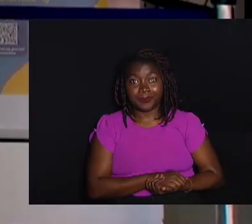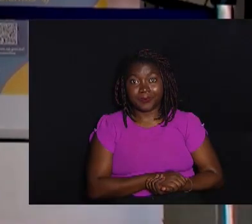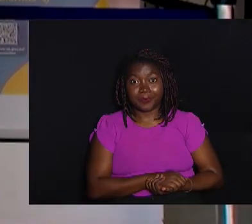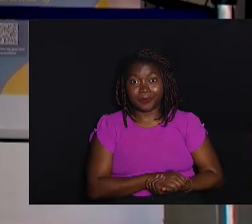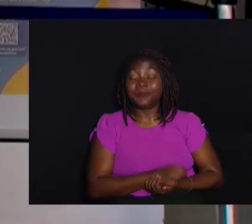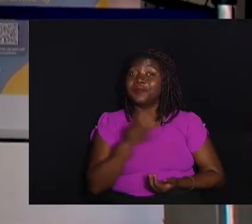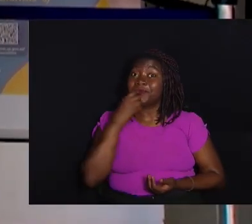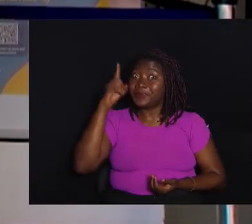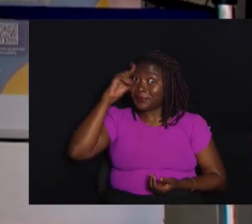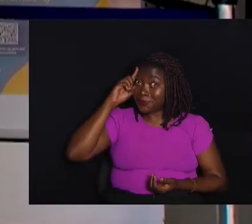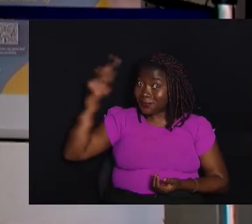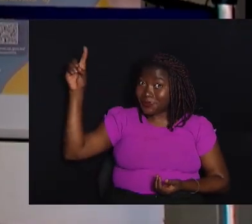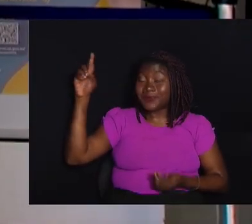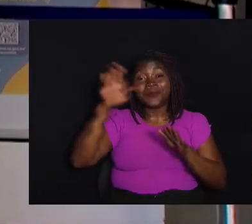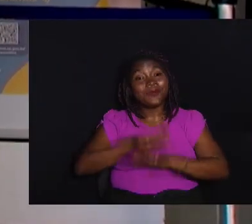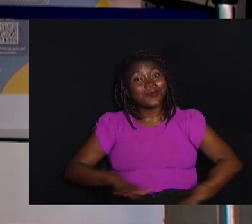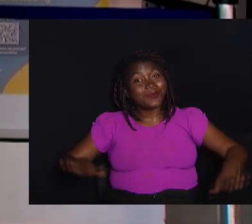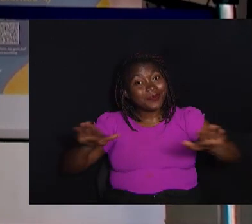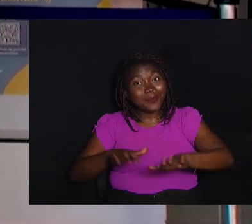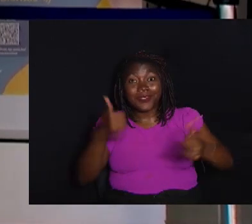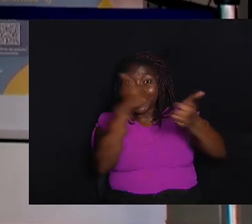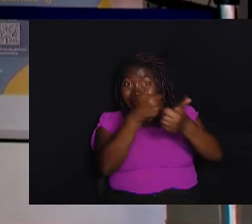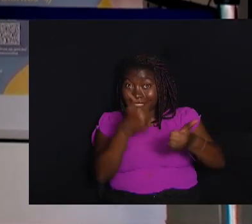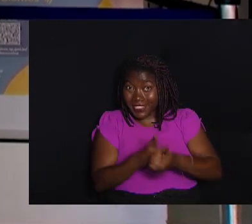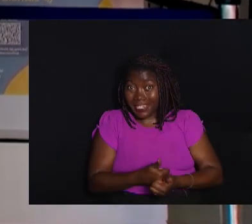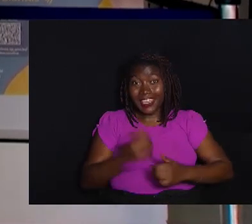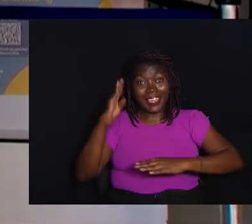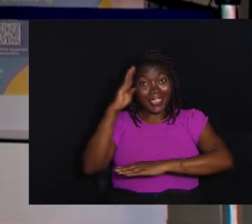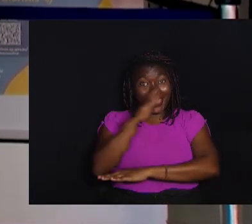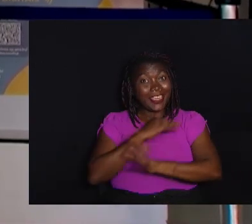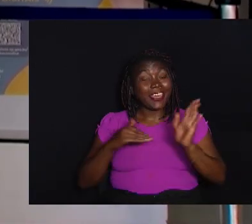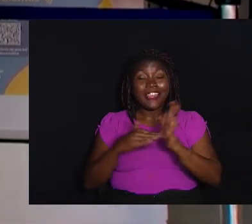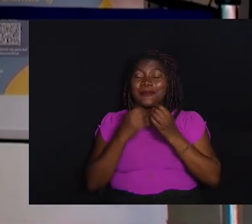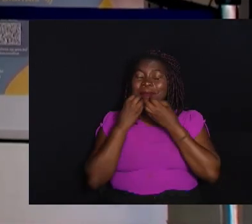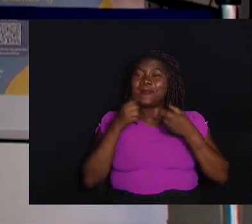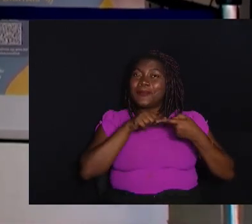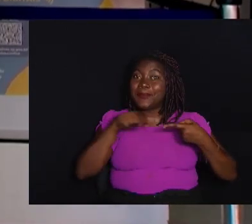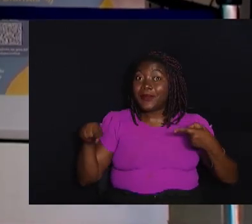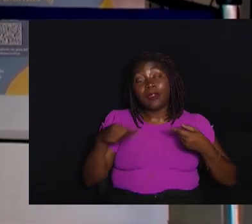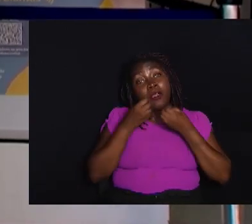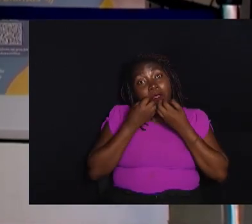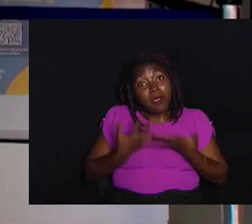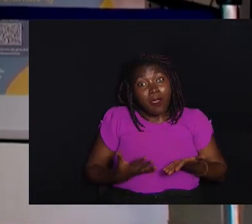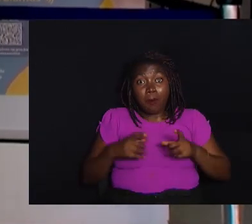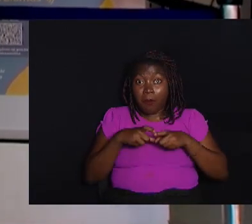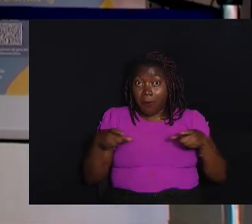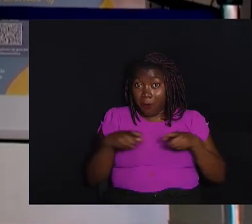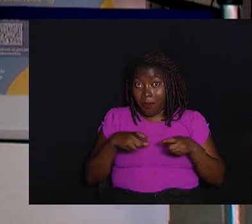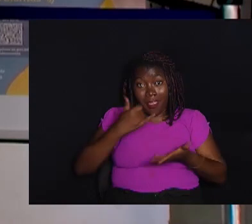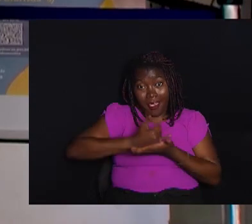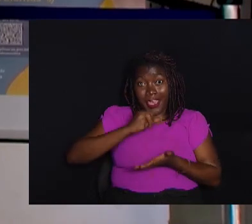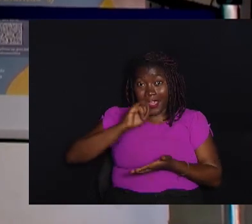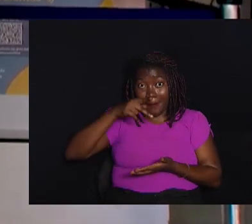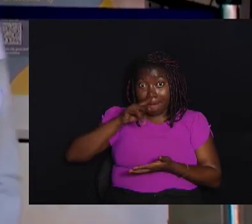Bom dia, Gabriel Castro. Bom dia para todo mundo acompanhando o Câmara Total. Boa semana. Bons carnês de IPTU começaram, inclusive,